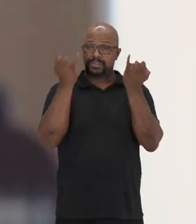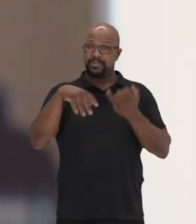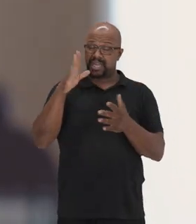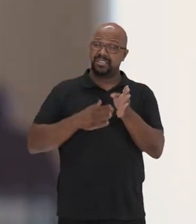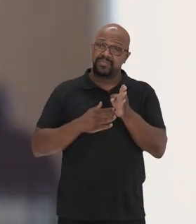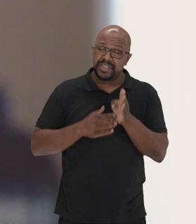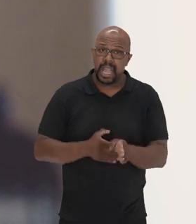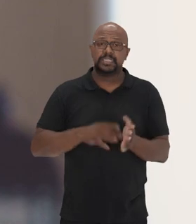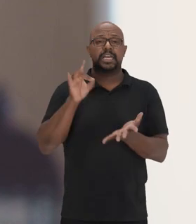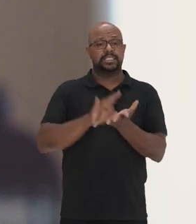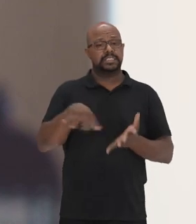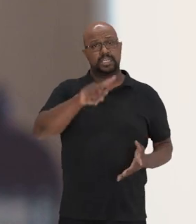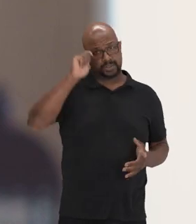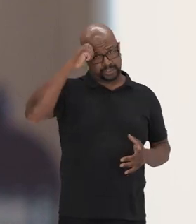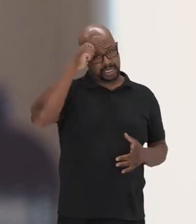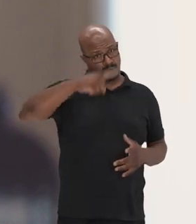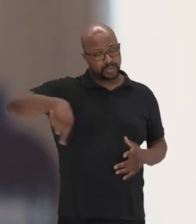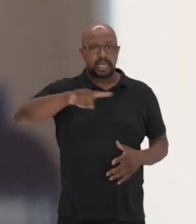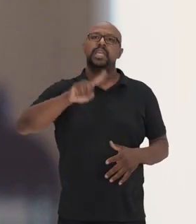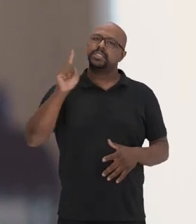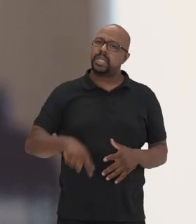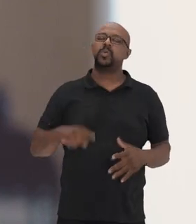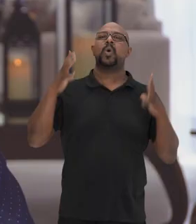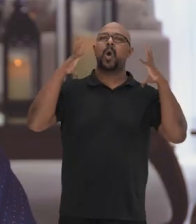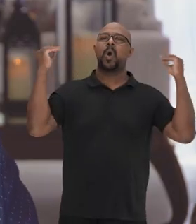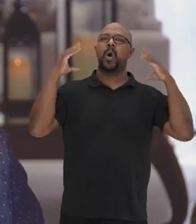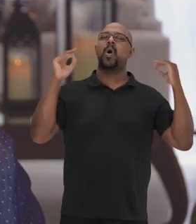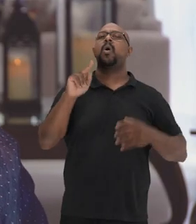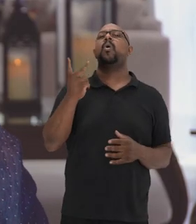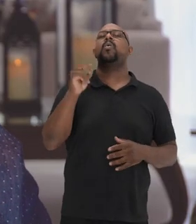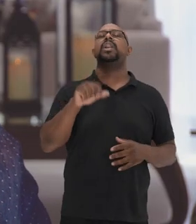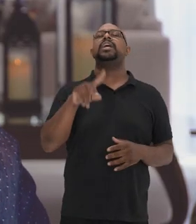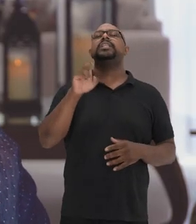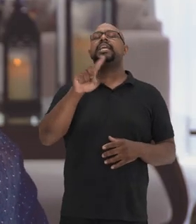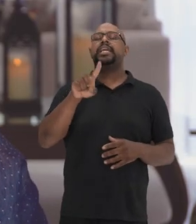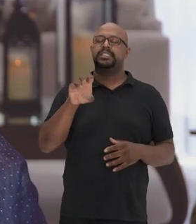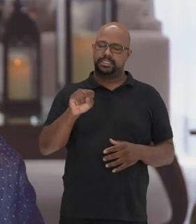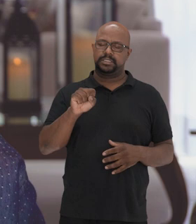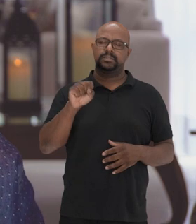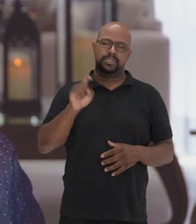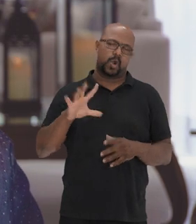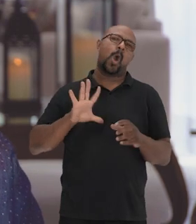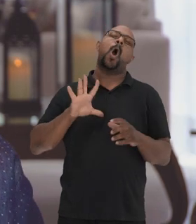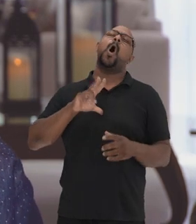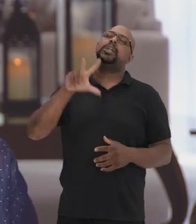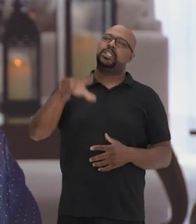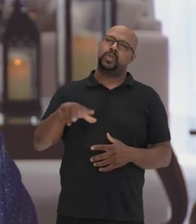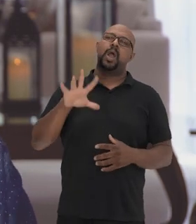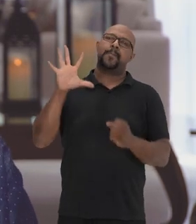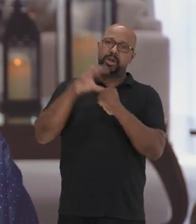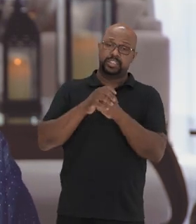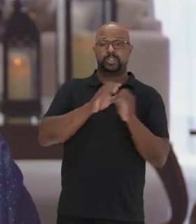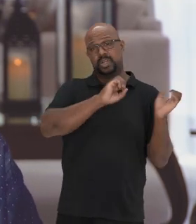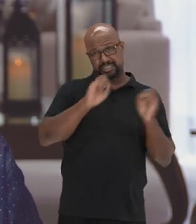fiéis a realidade dos negros por aqui são dos Holandeses apesar de terem sido descolonizadores portugueses que trouxeram os